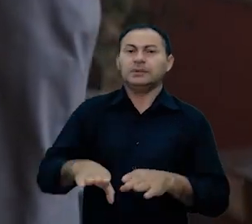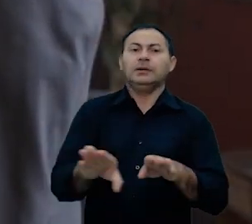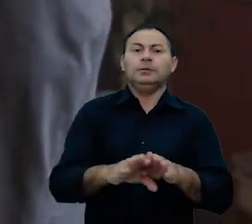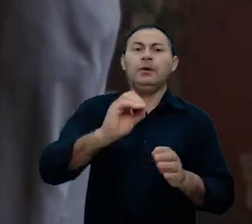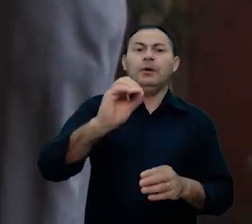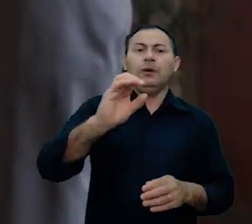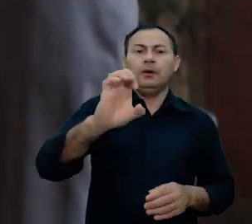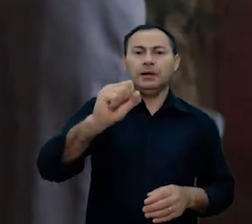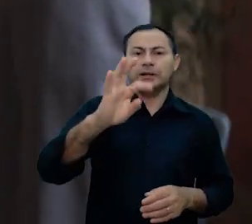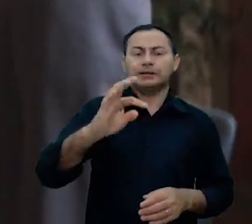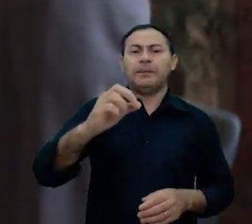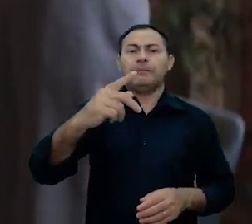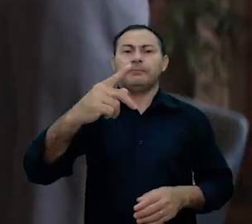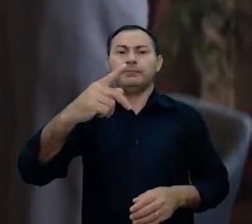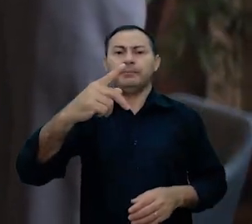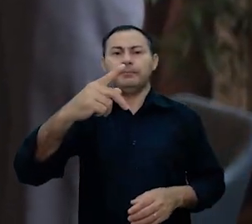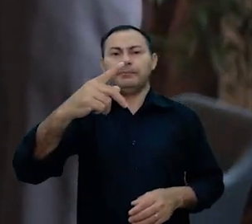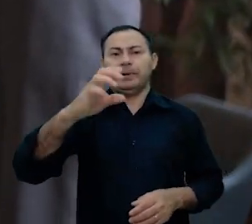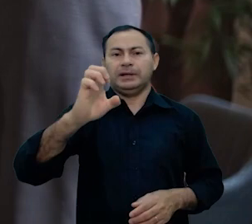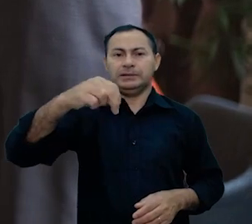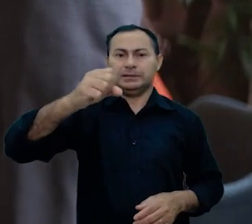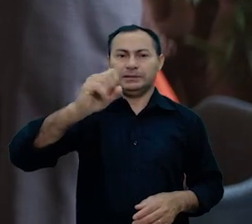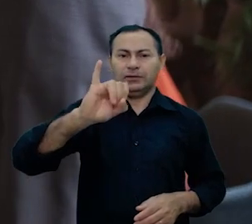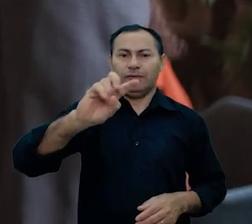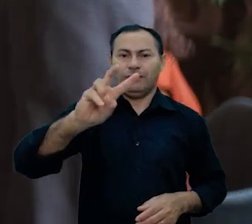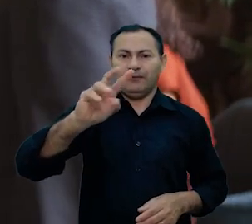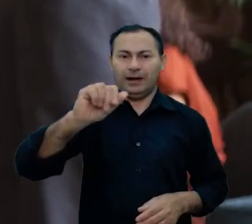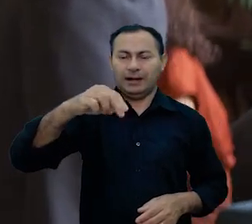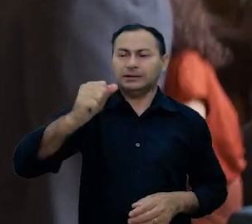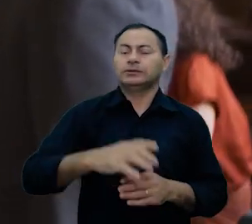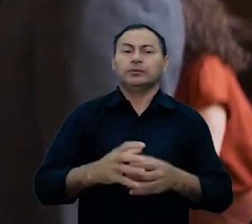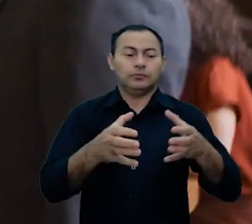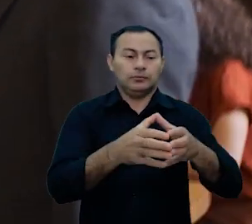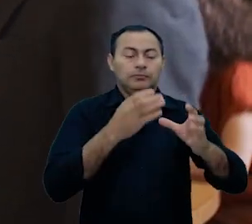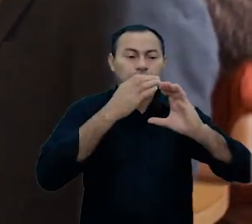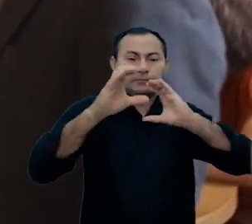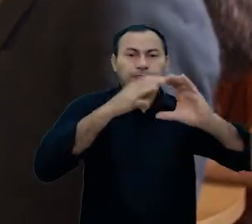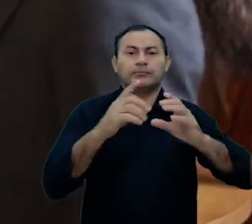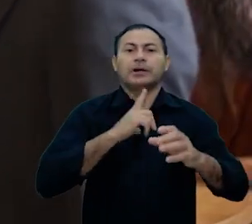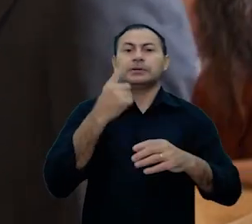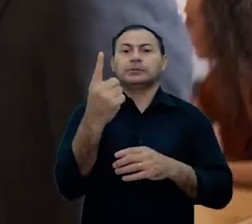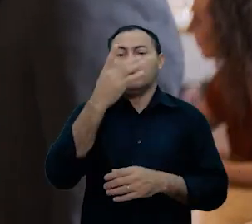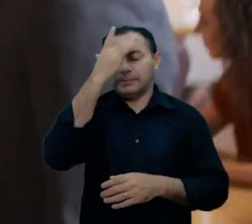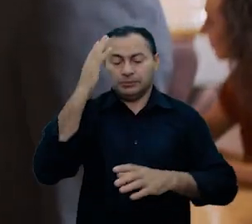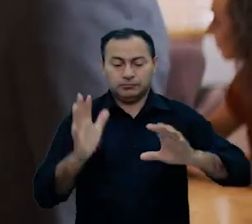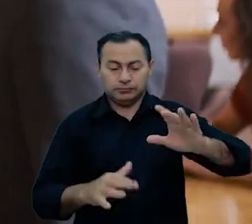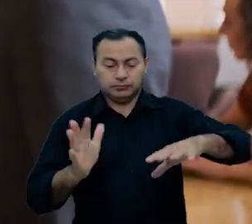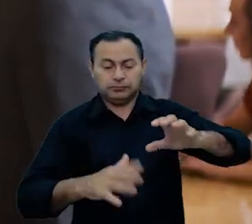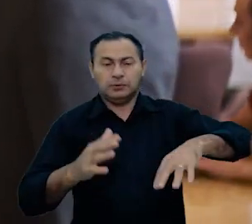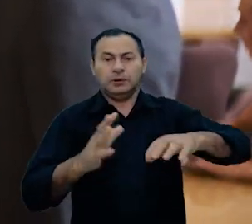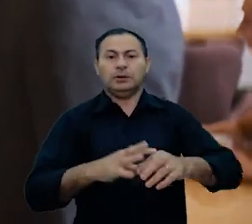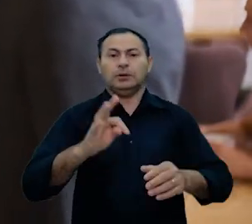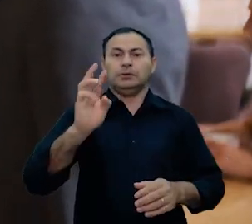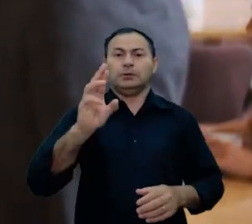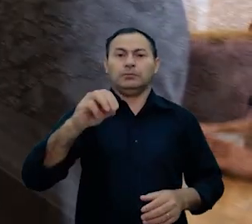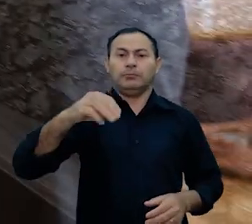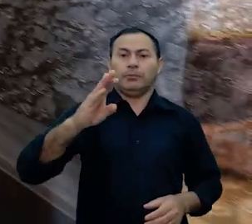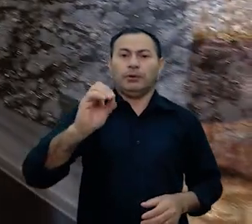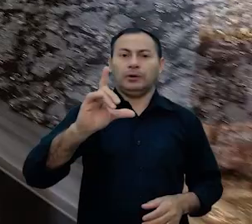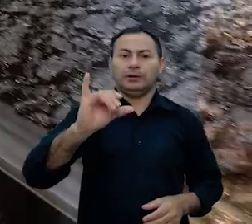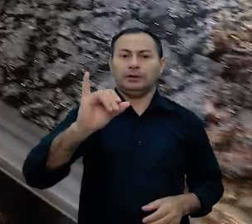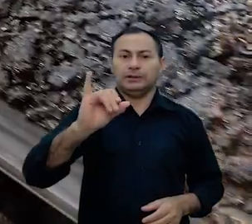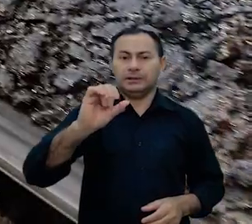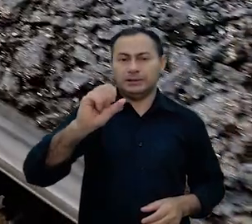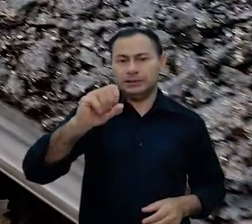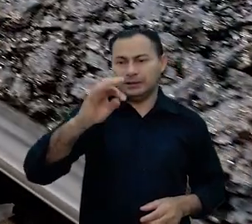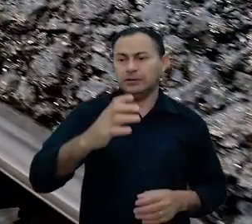também havia minas de carvão que também tinham suas bandas. Uma delas precisava de um trombonista. Já que meu avô tocava